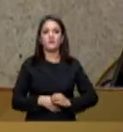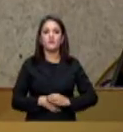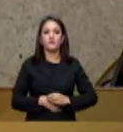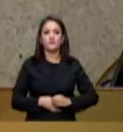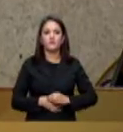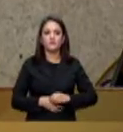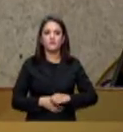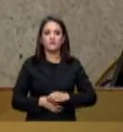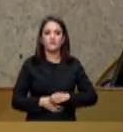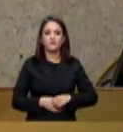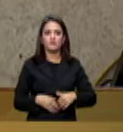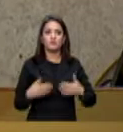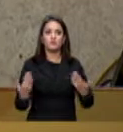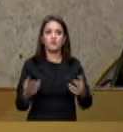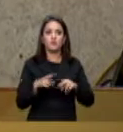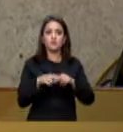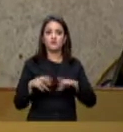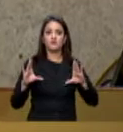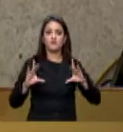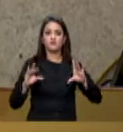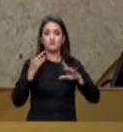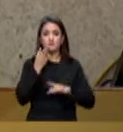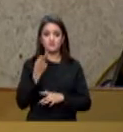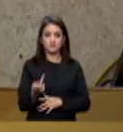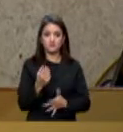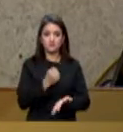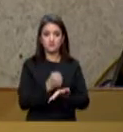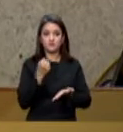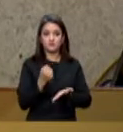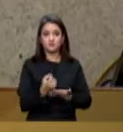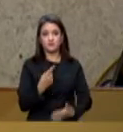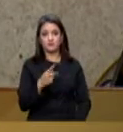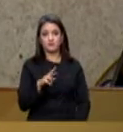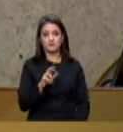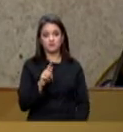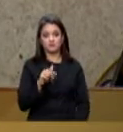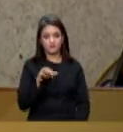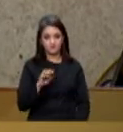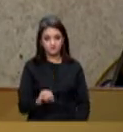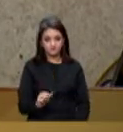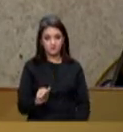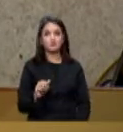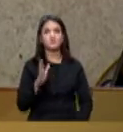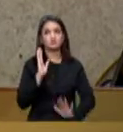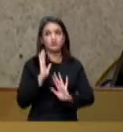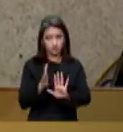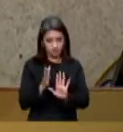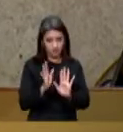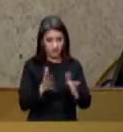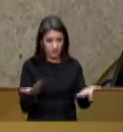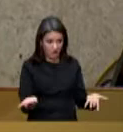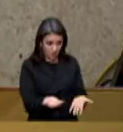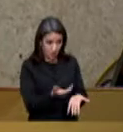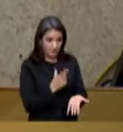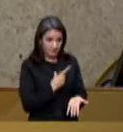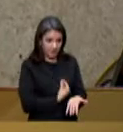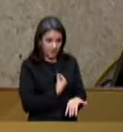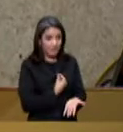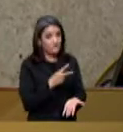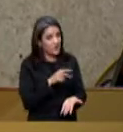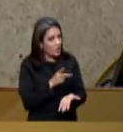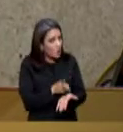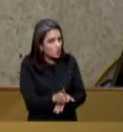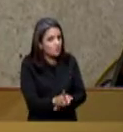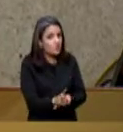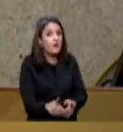Por isso os cientistas citam isso. Os contratos de programa que já estão em vigor serão mantidos. No entanto,